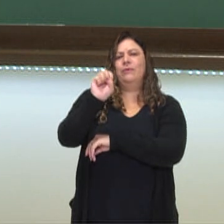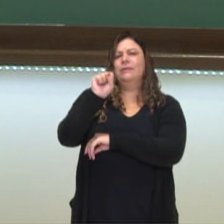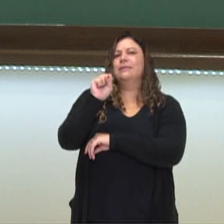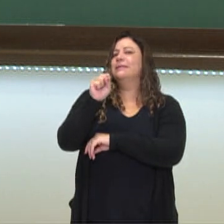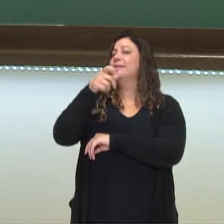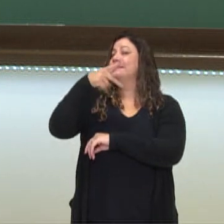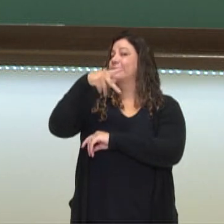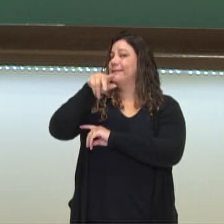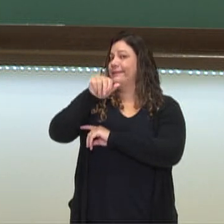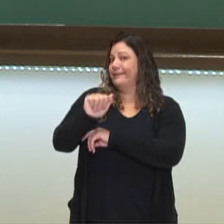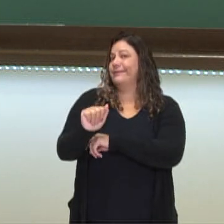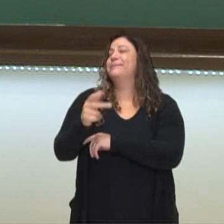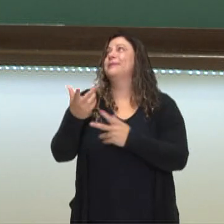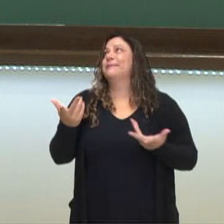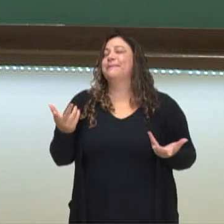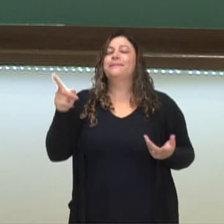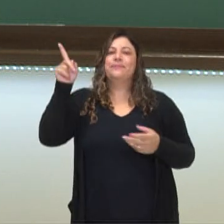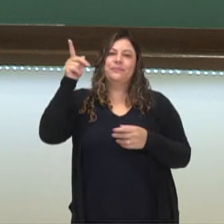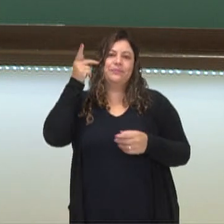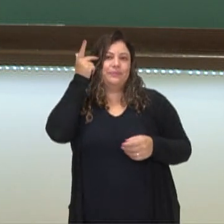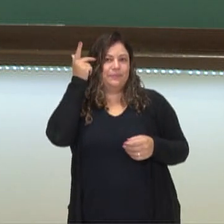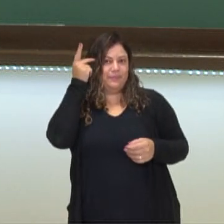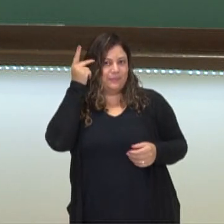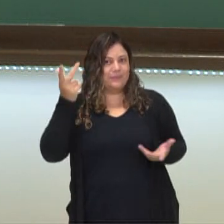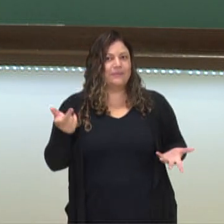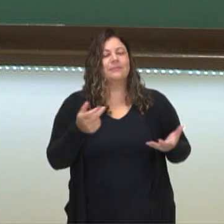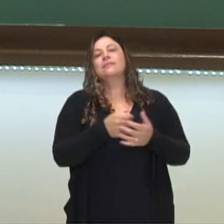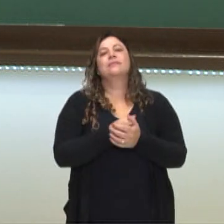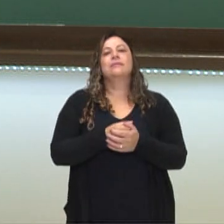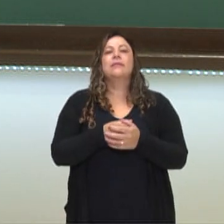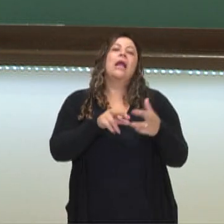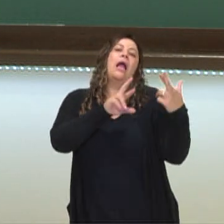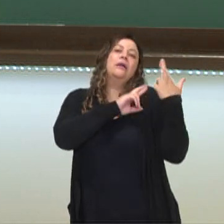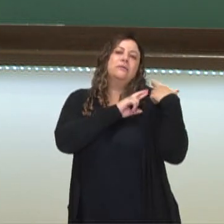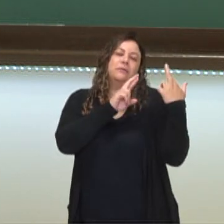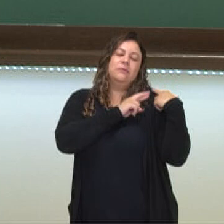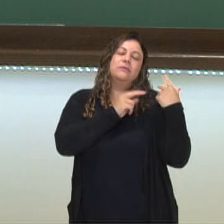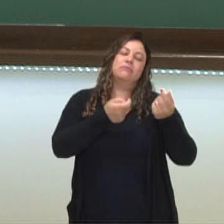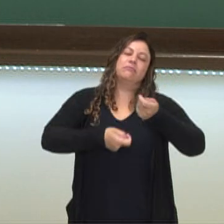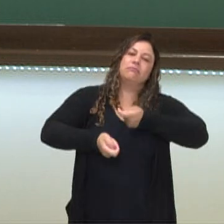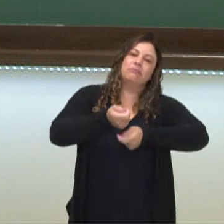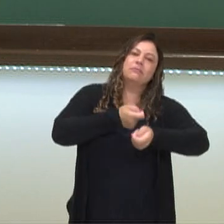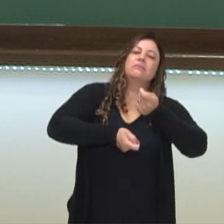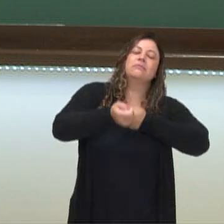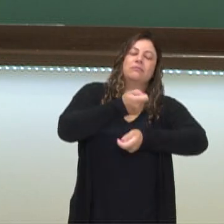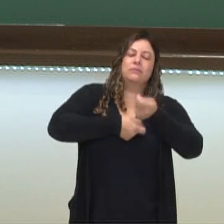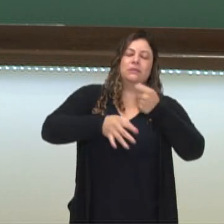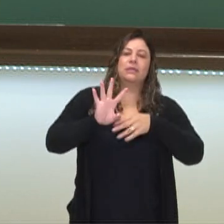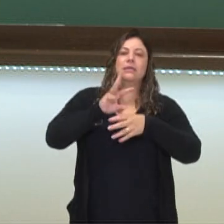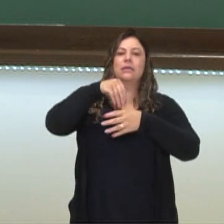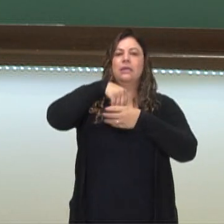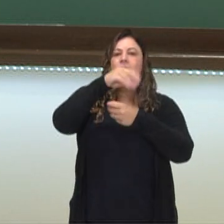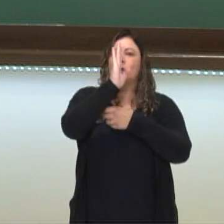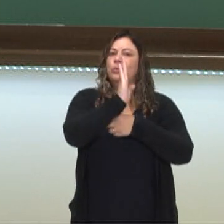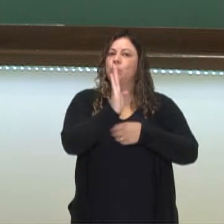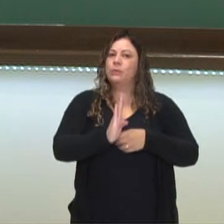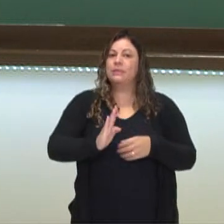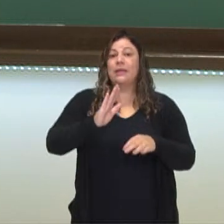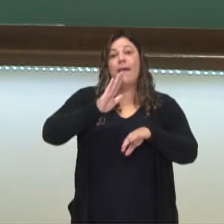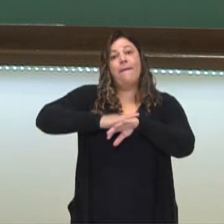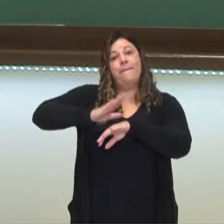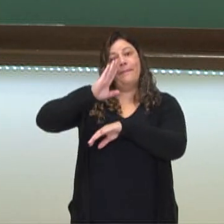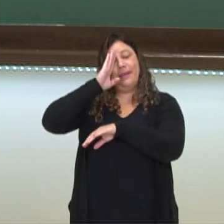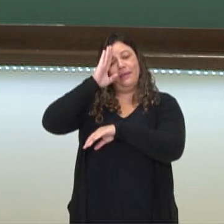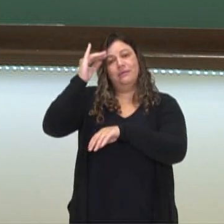Valores sendo a corretora responsável por realizar as operações dentro do território nacional, sendo a mais